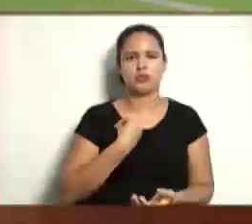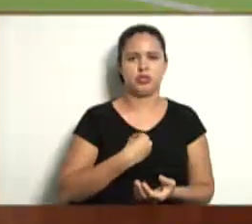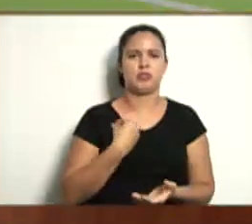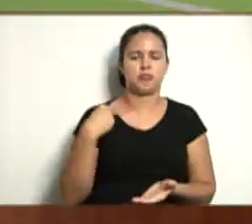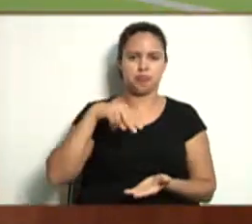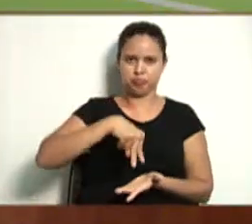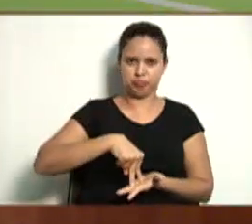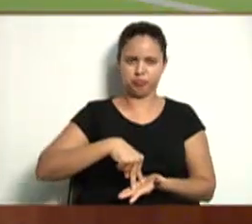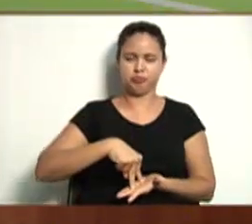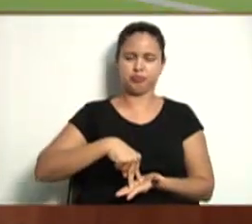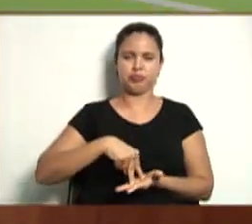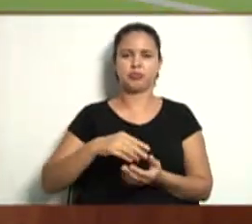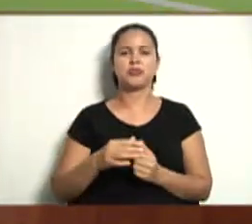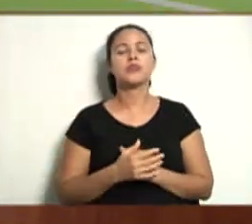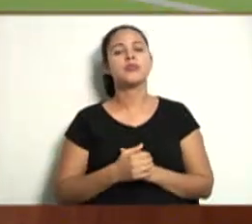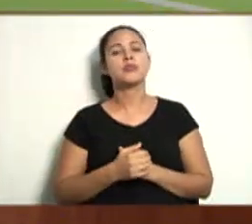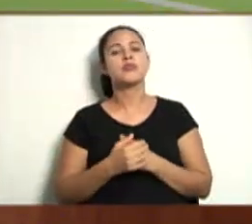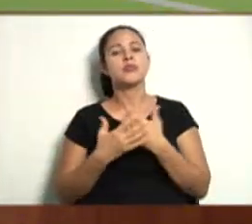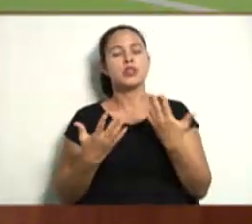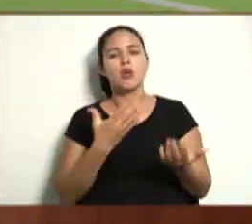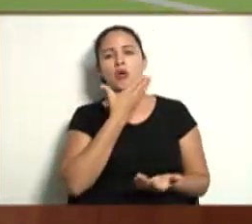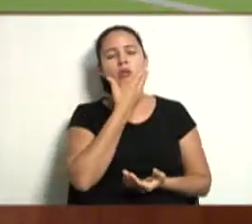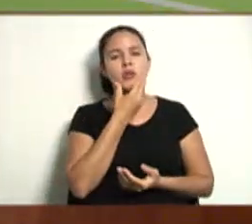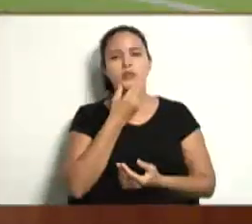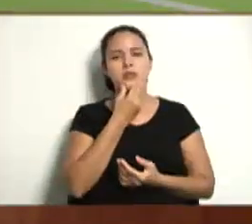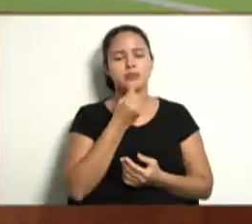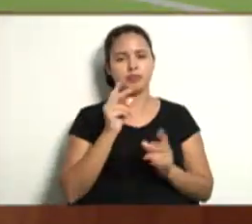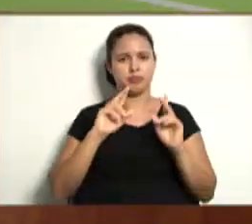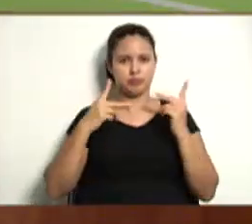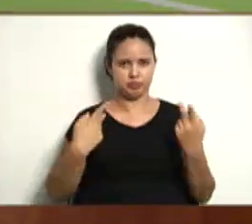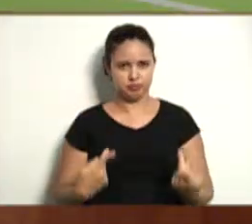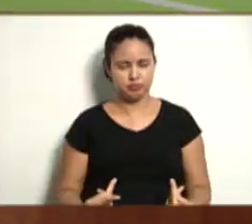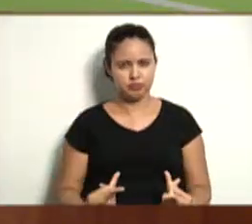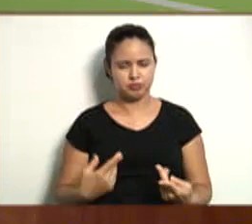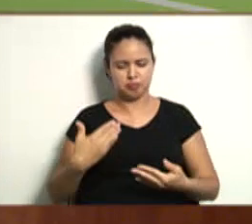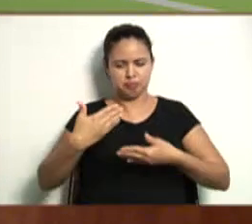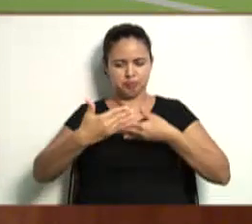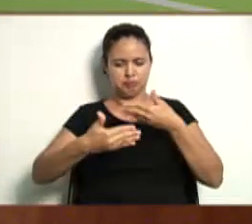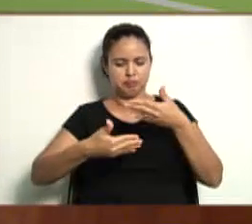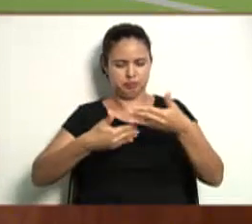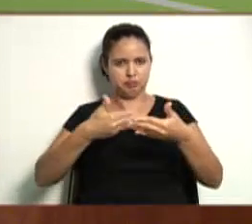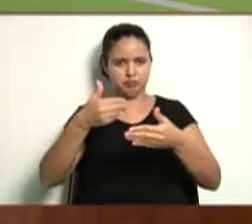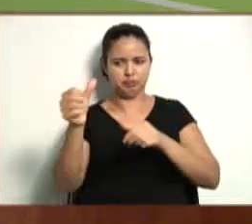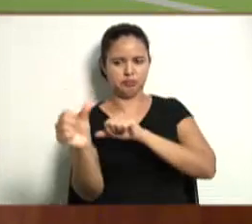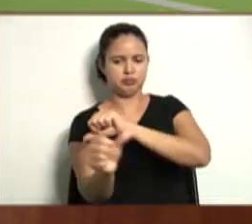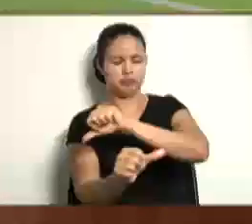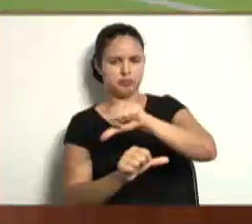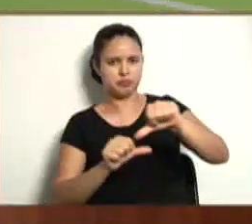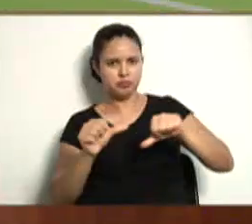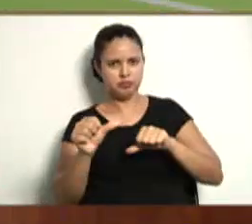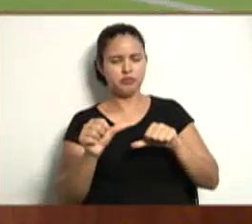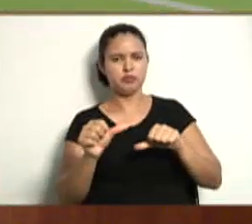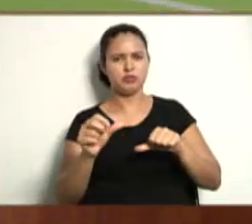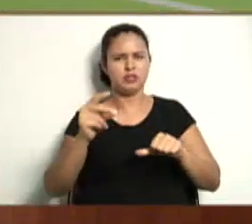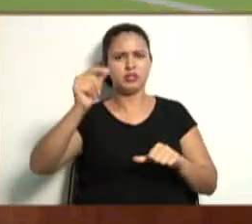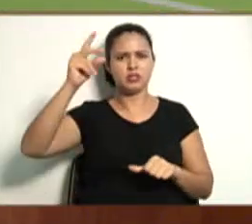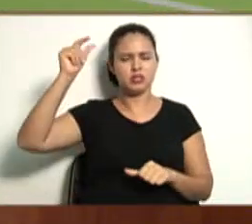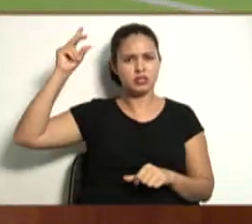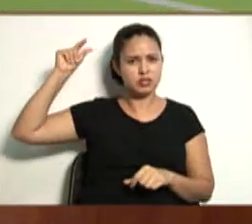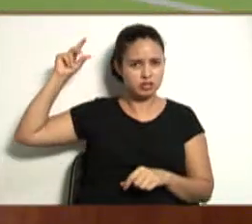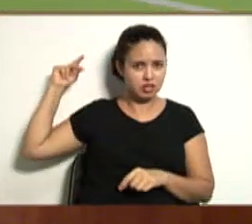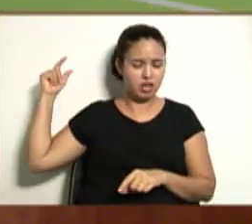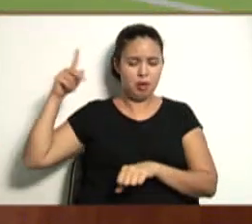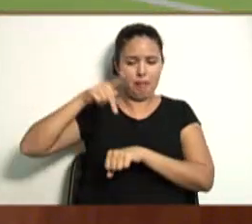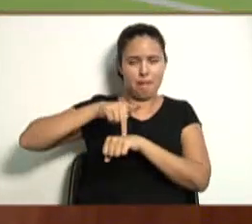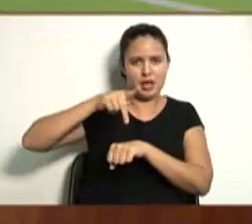transformar, depois de fazer essa transformação, lembra? O professor de história explicou, houve a transição para a pedra